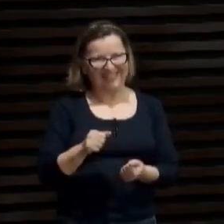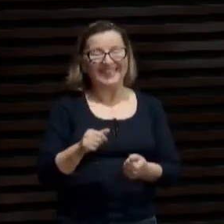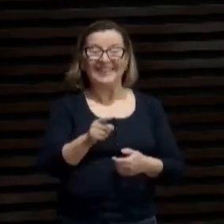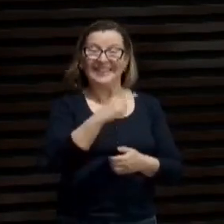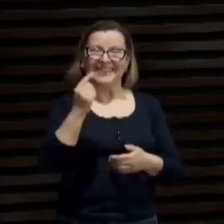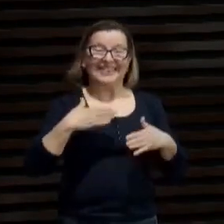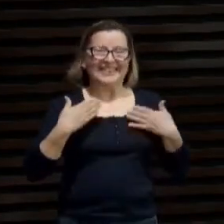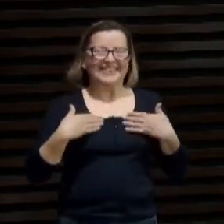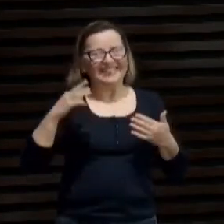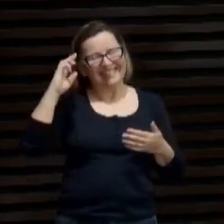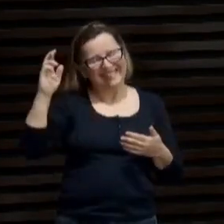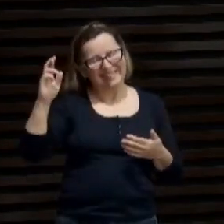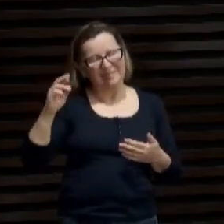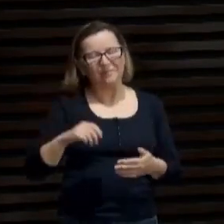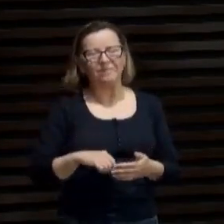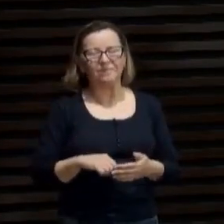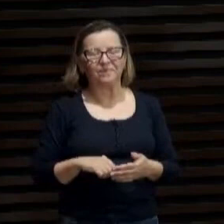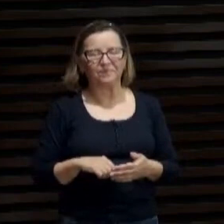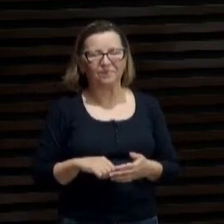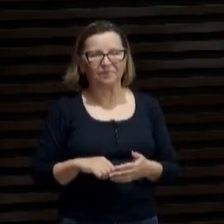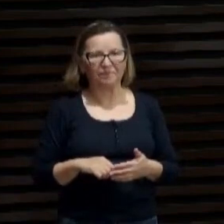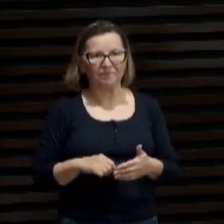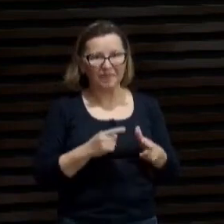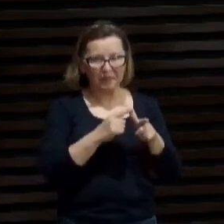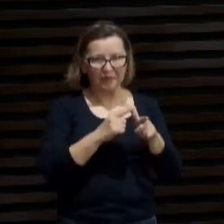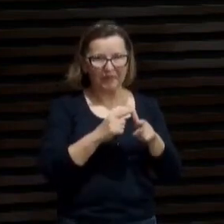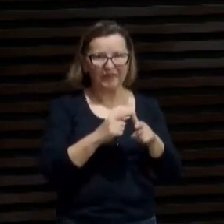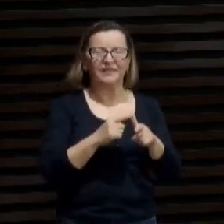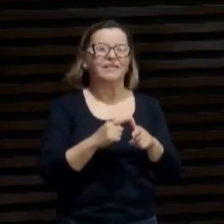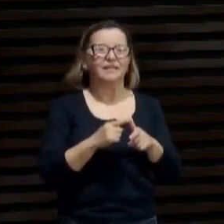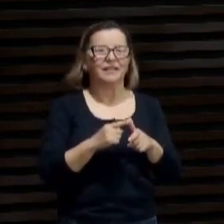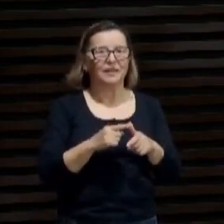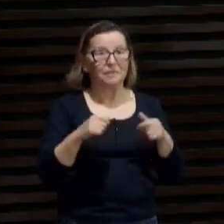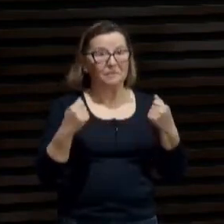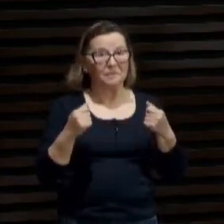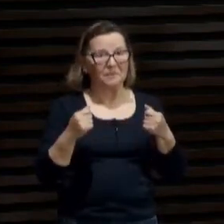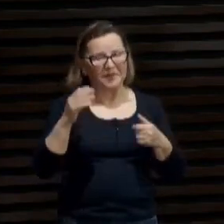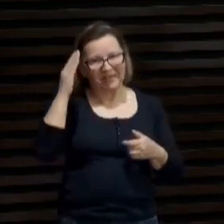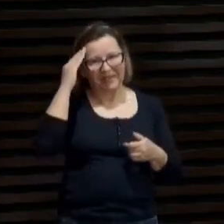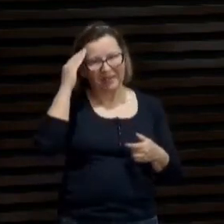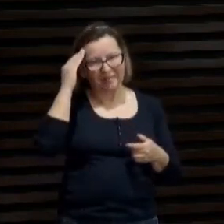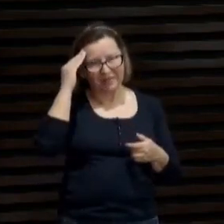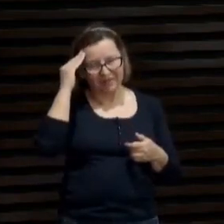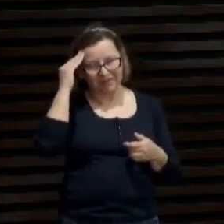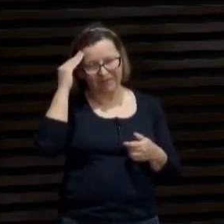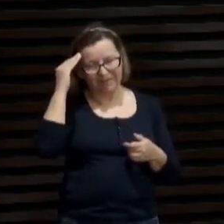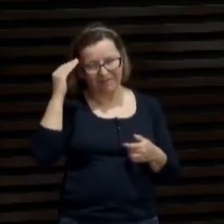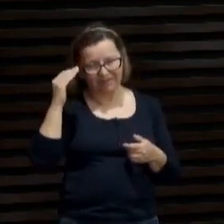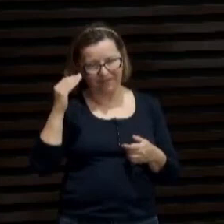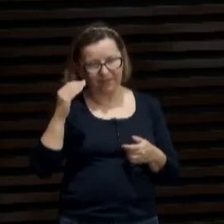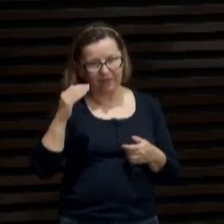meus amados. Então, o primeiro ponto que nós temos que saber da alegria cristã, ela não propõe, não tem como proposta a ausência de